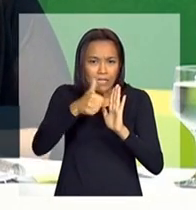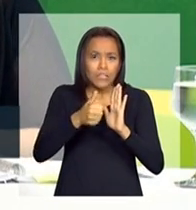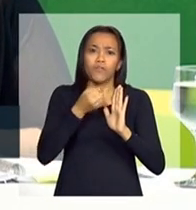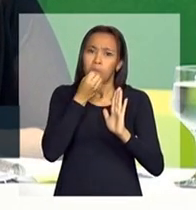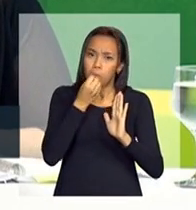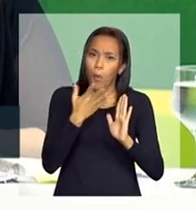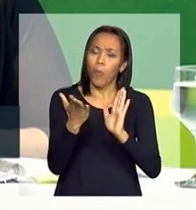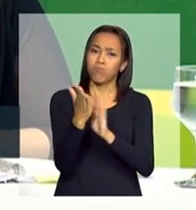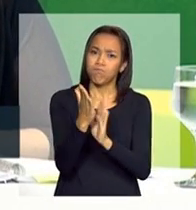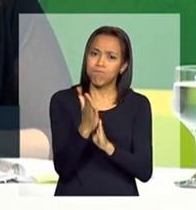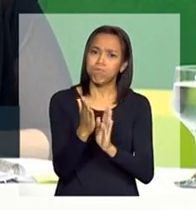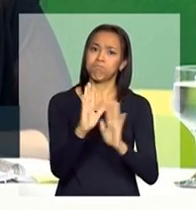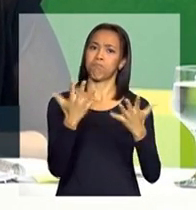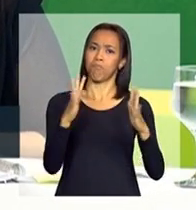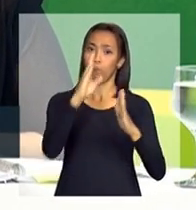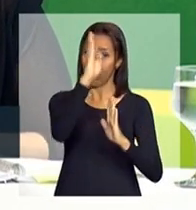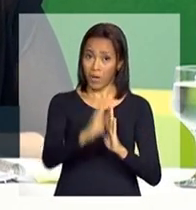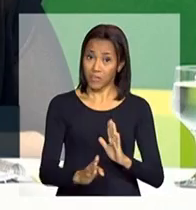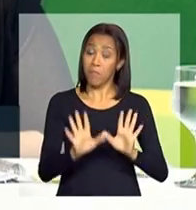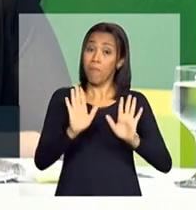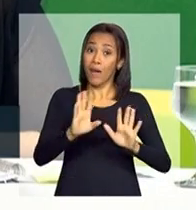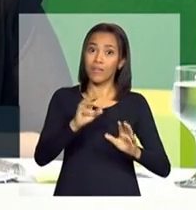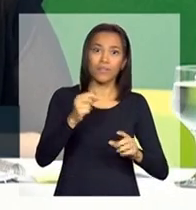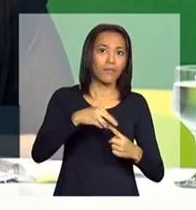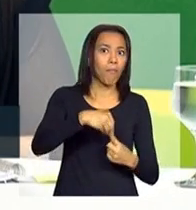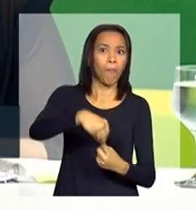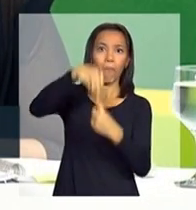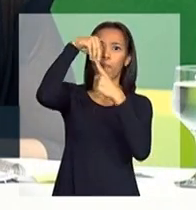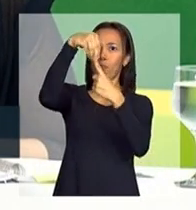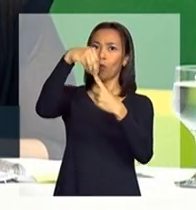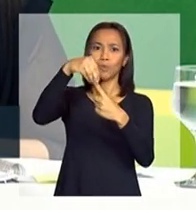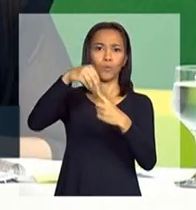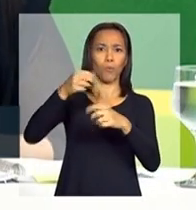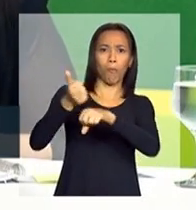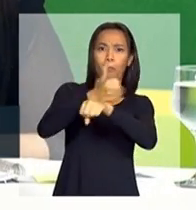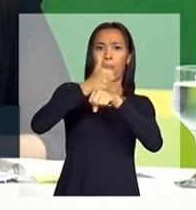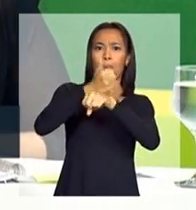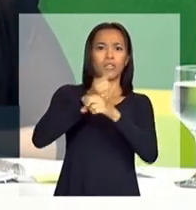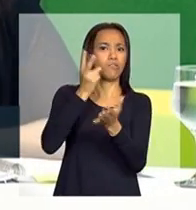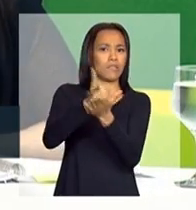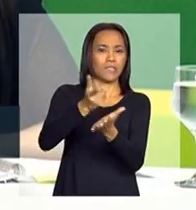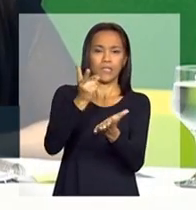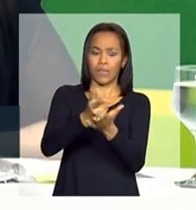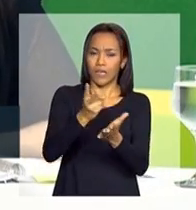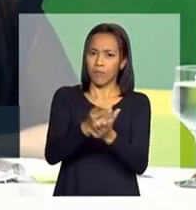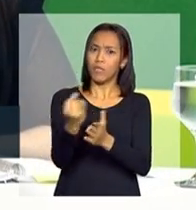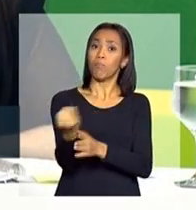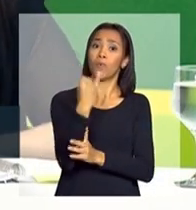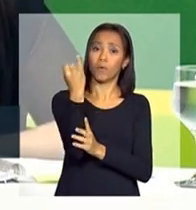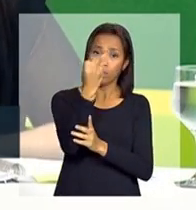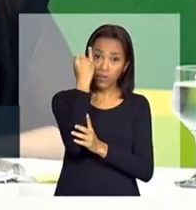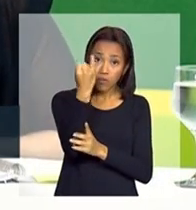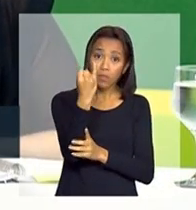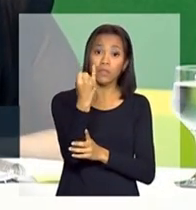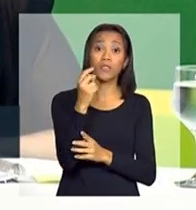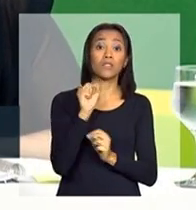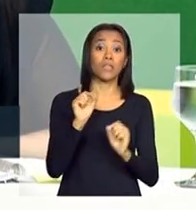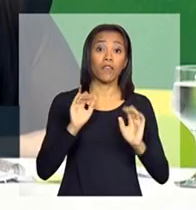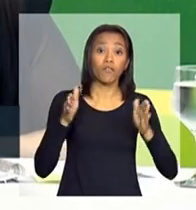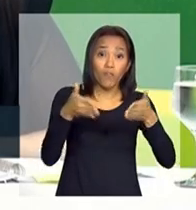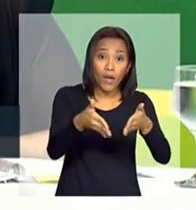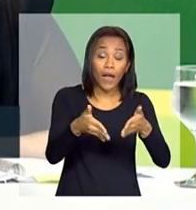elogioso ao Brasil como destaca o Brasil em todas as frentes é importantes no que se refere a